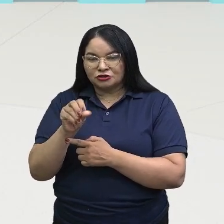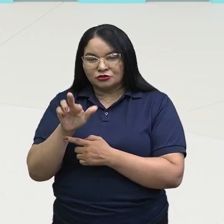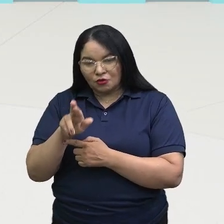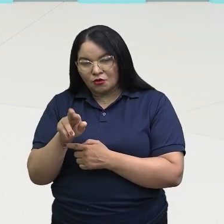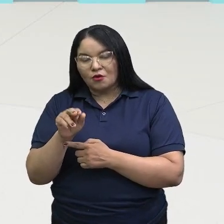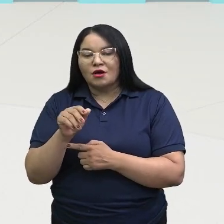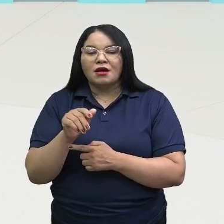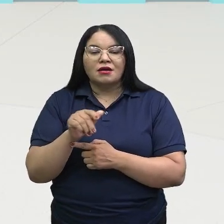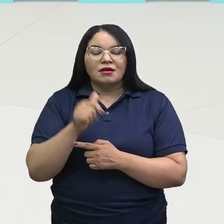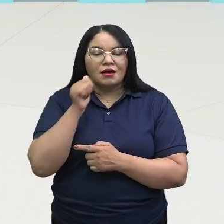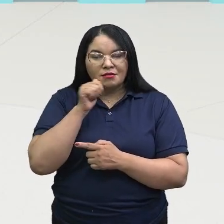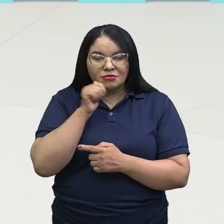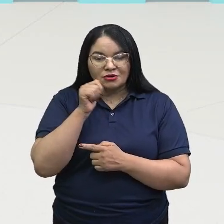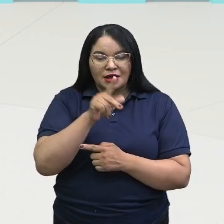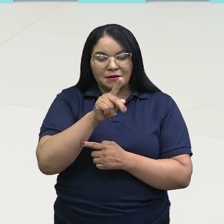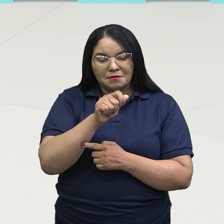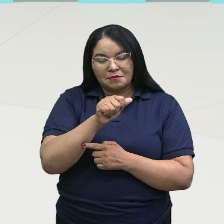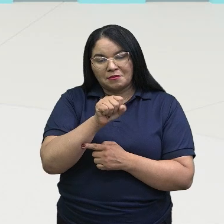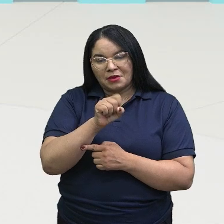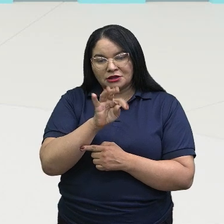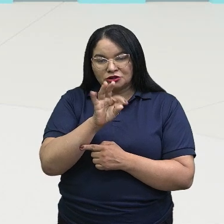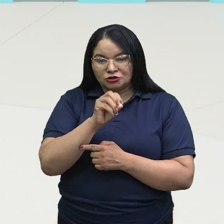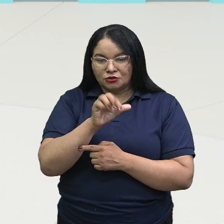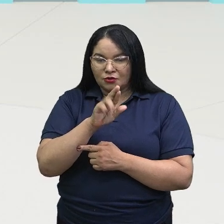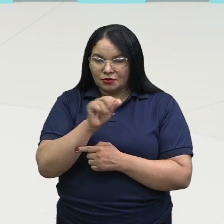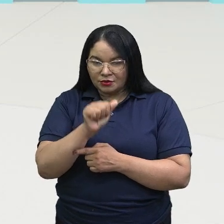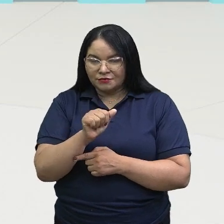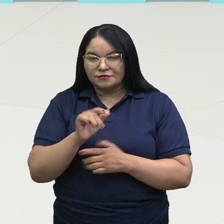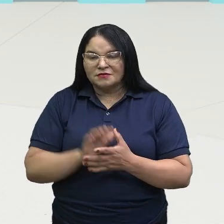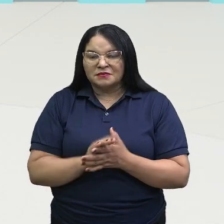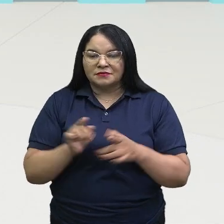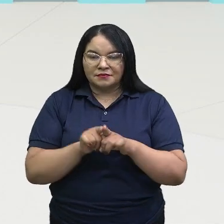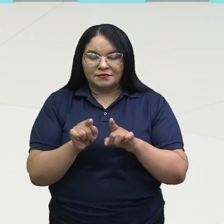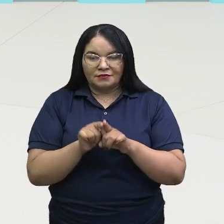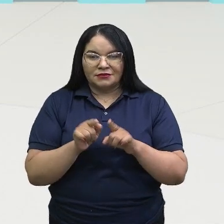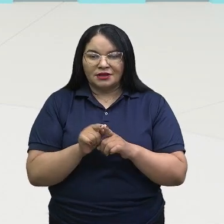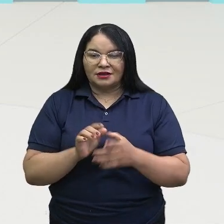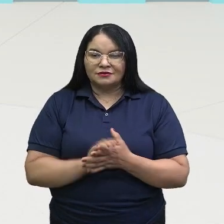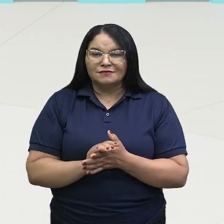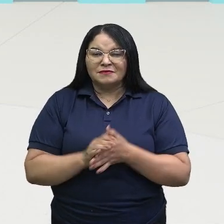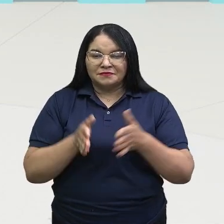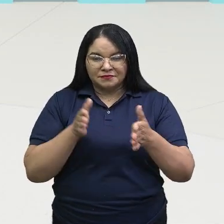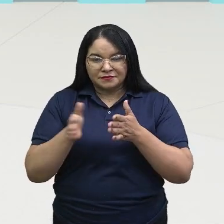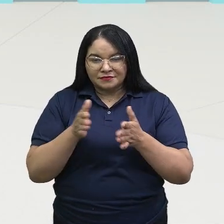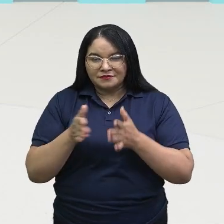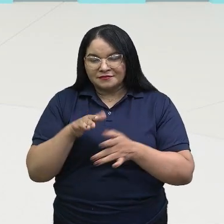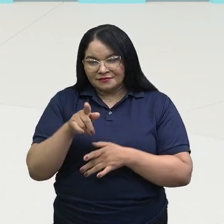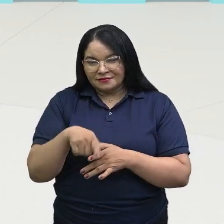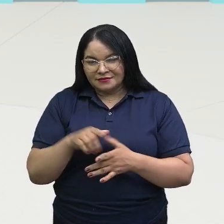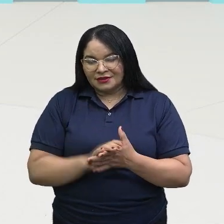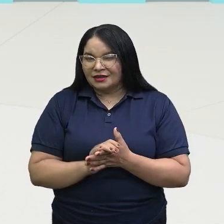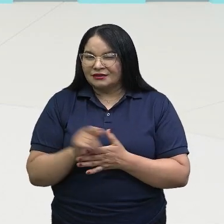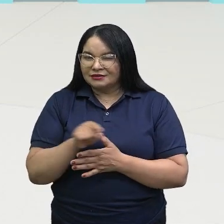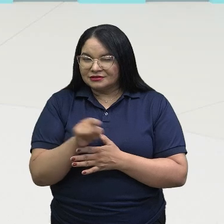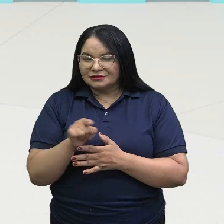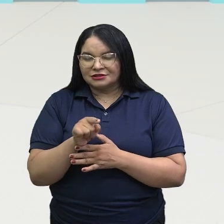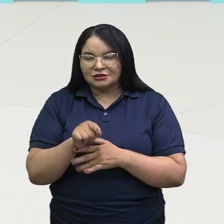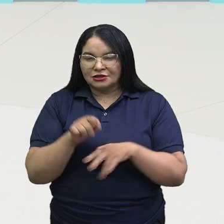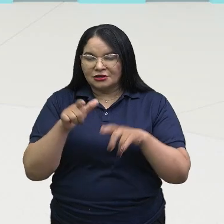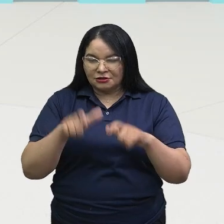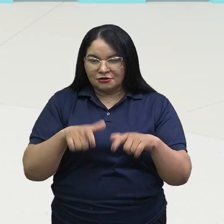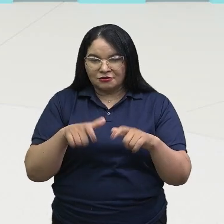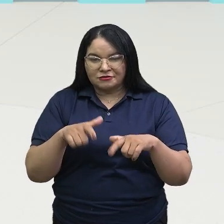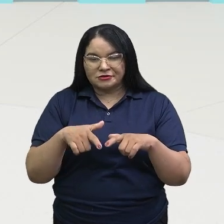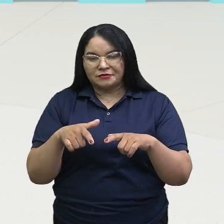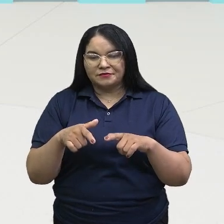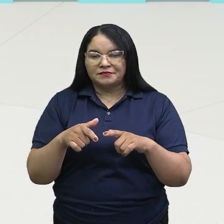um termo dentro do arcadismo que todo mundo conhece, que é o carpe diem. Aproveite o momento. Então, enquanto você estiver naquele local que